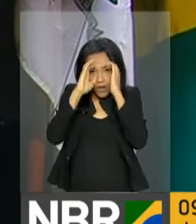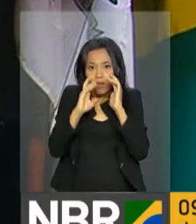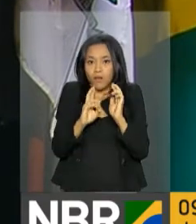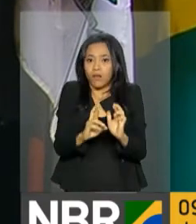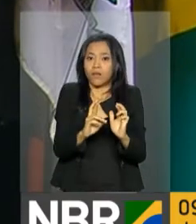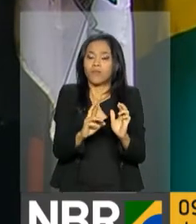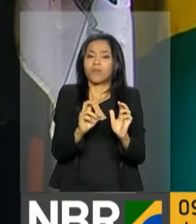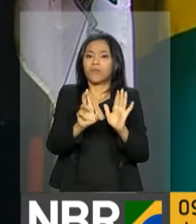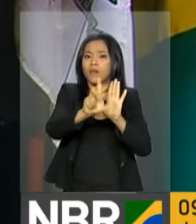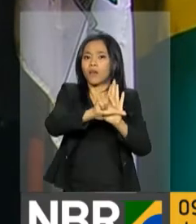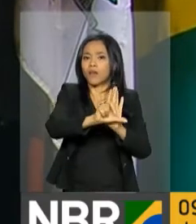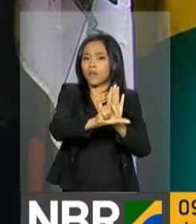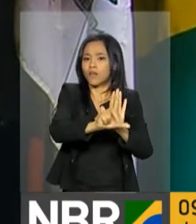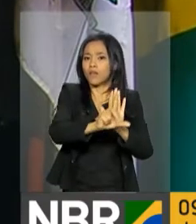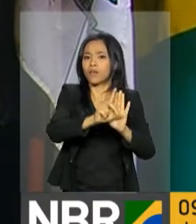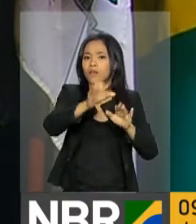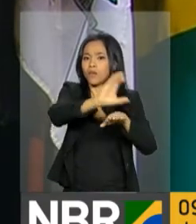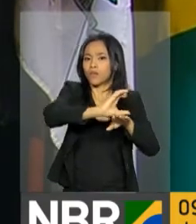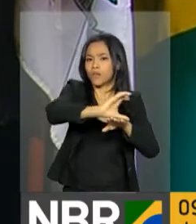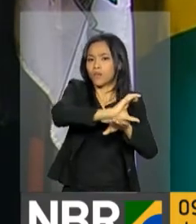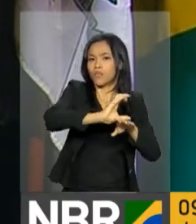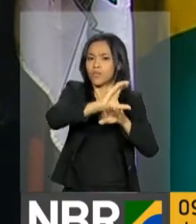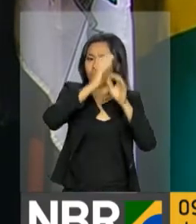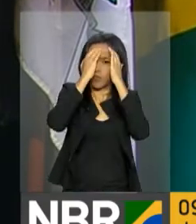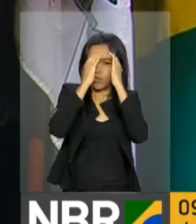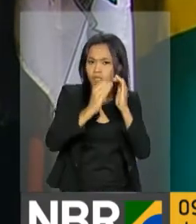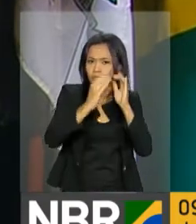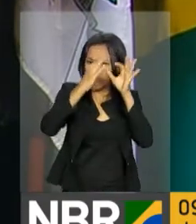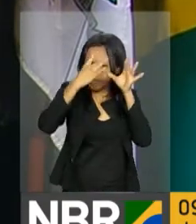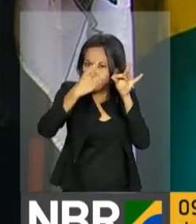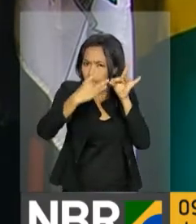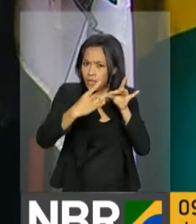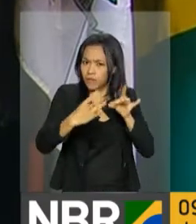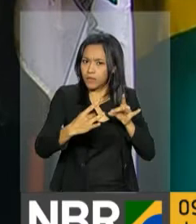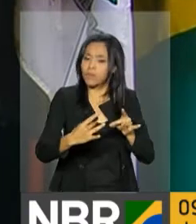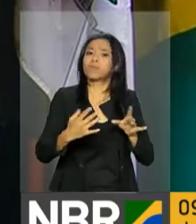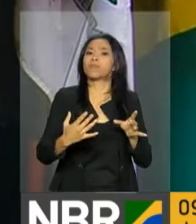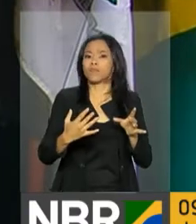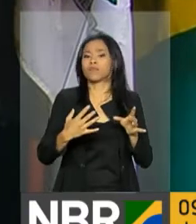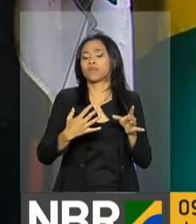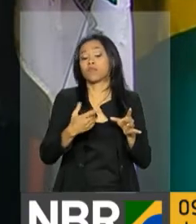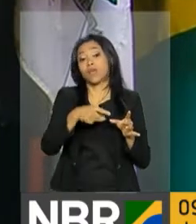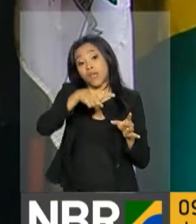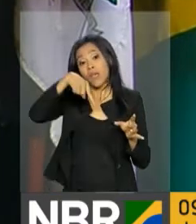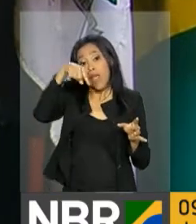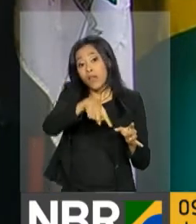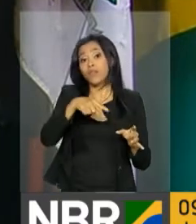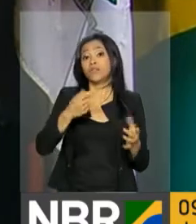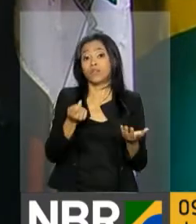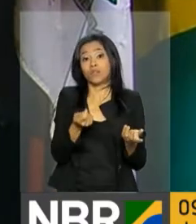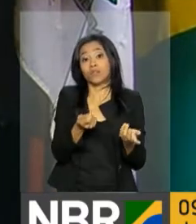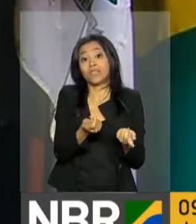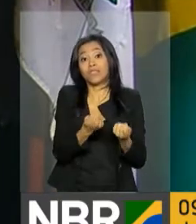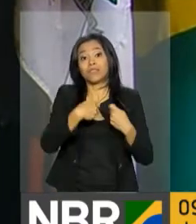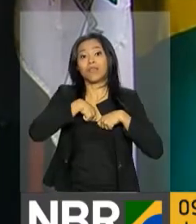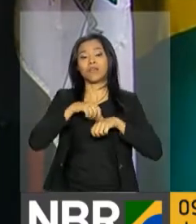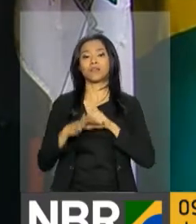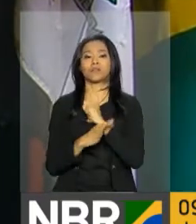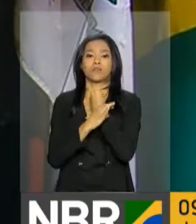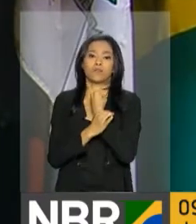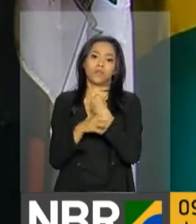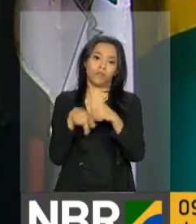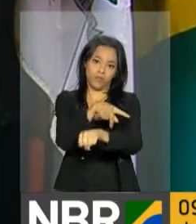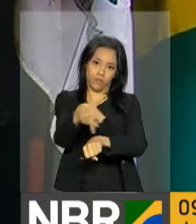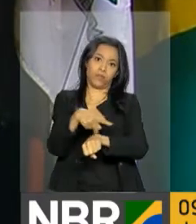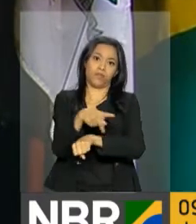nacional cumpre a constituição cumprir rigorosamente o sistema normativo nacional porque é isso que dá estabilidade ao país